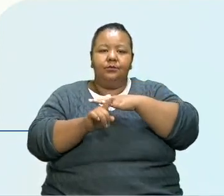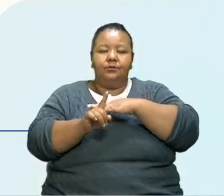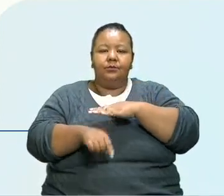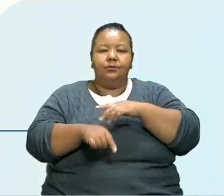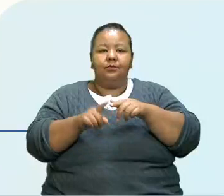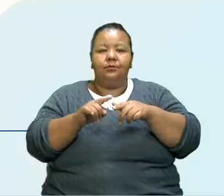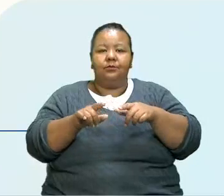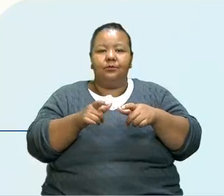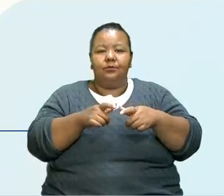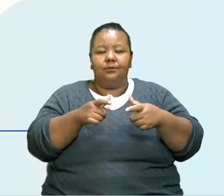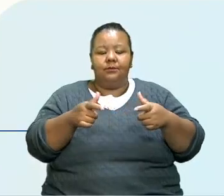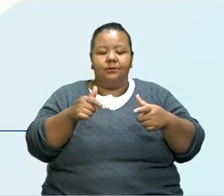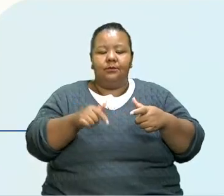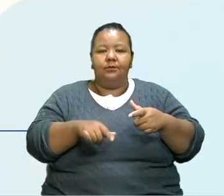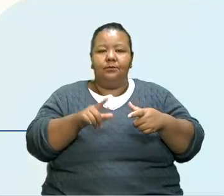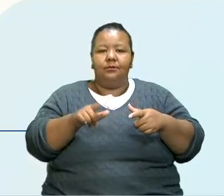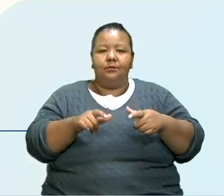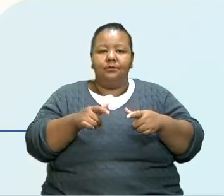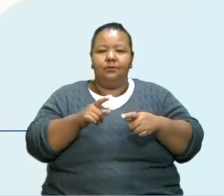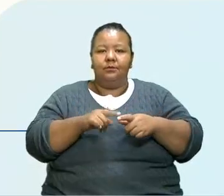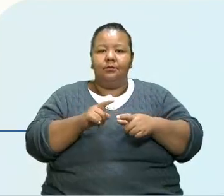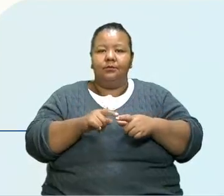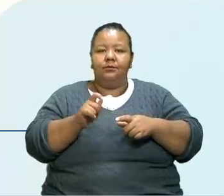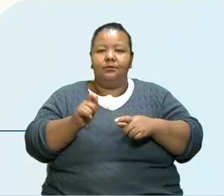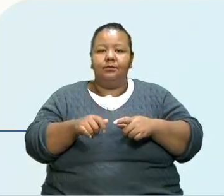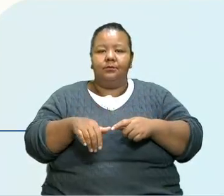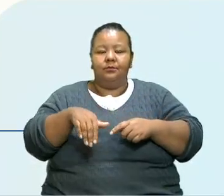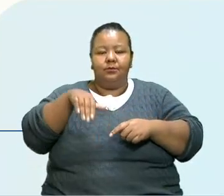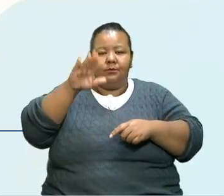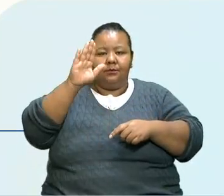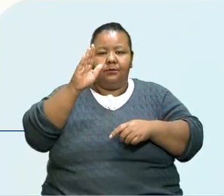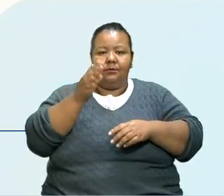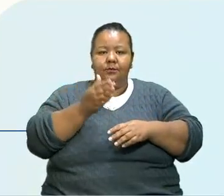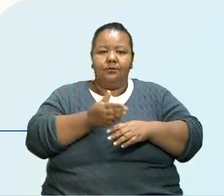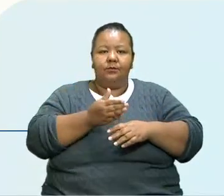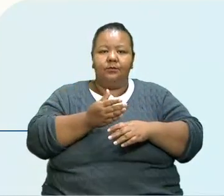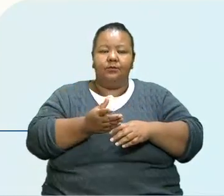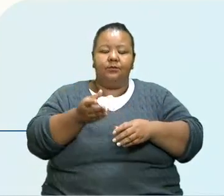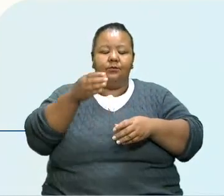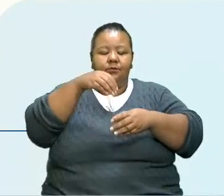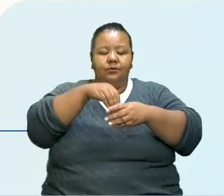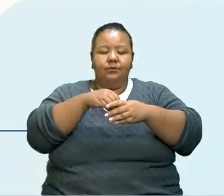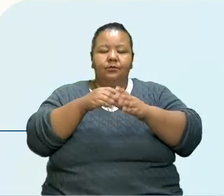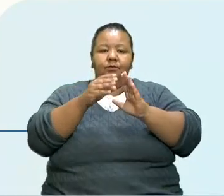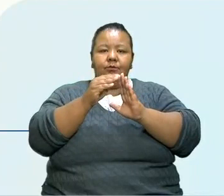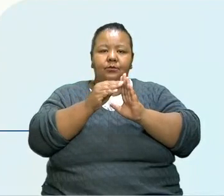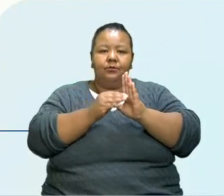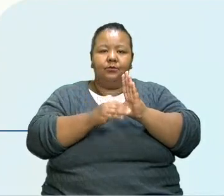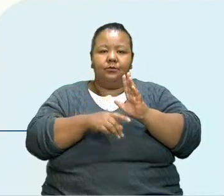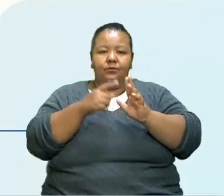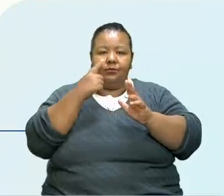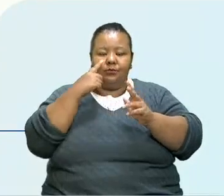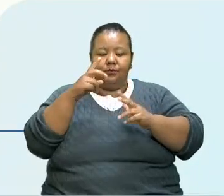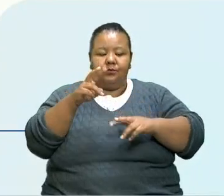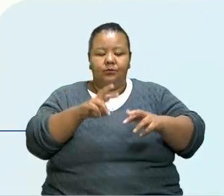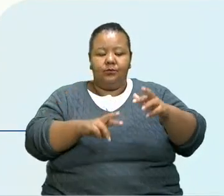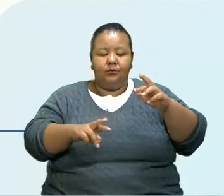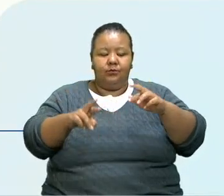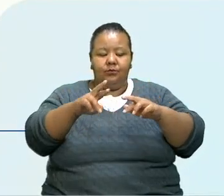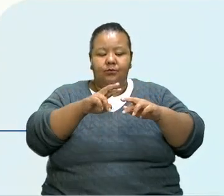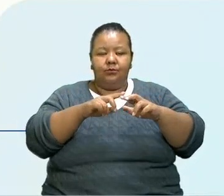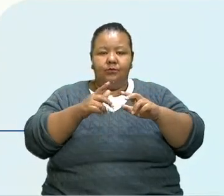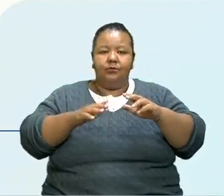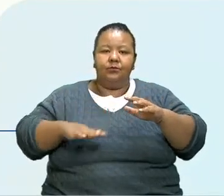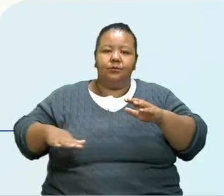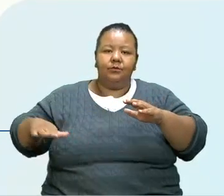desenho macro, onde que a amplitude dele é maior. Então, dentro do conteúdo, se eu for analisar, eu estou falando daquele conteúdo